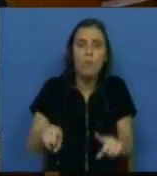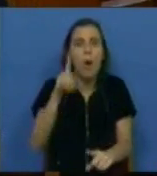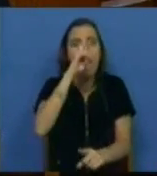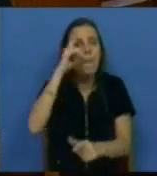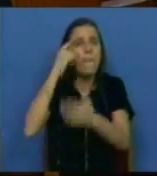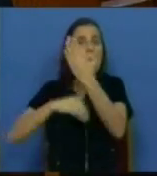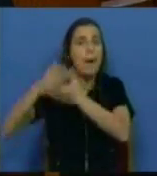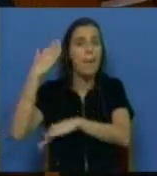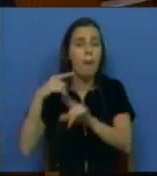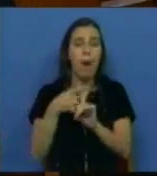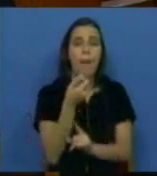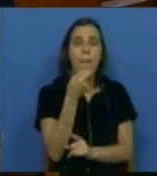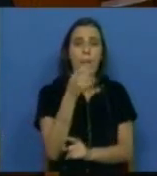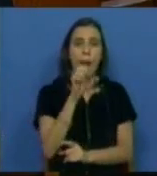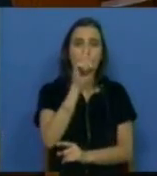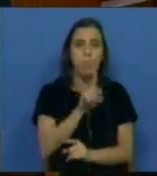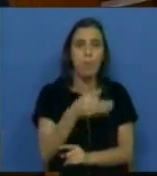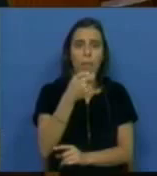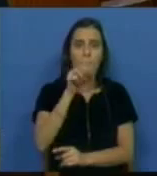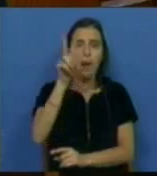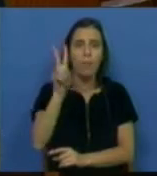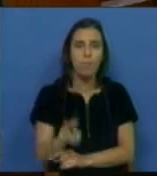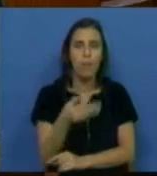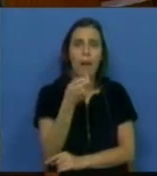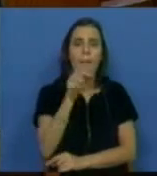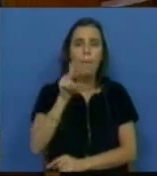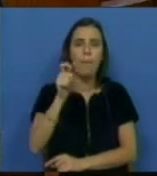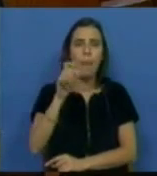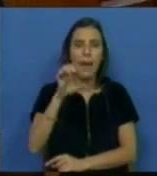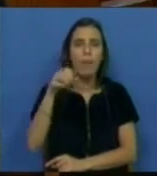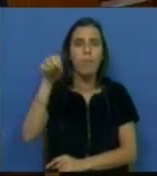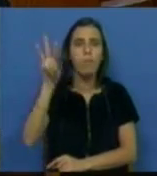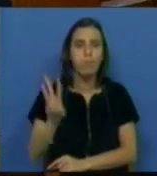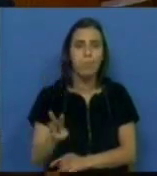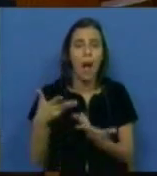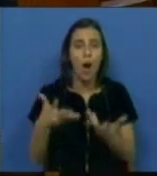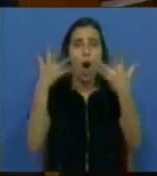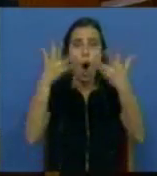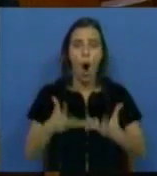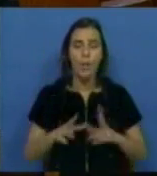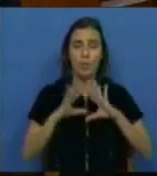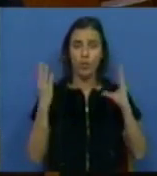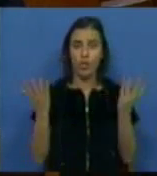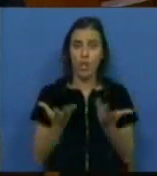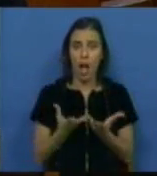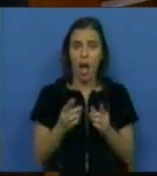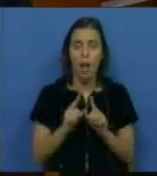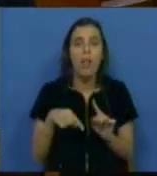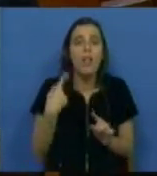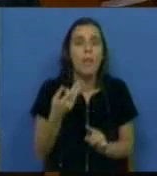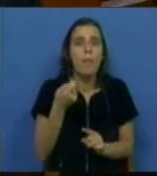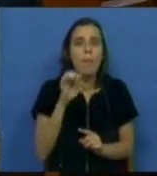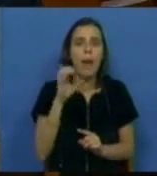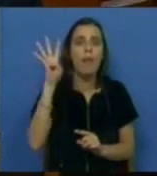memória. Foi o PEC 1, foi o PEC 2, foi o PEC 3, é agora o orçamento na generalidade e será o